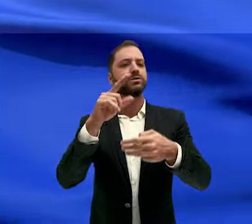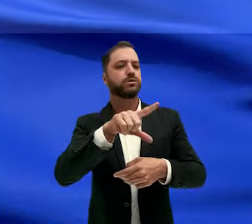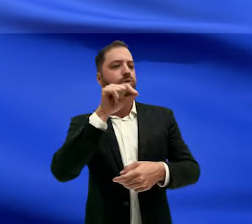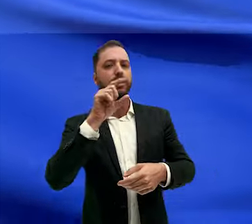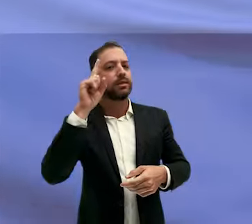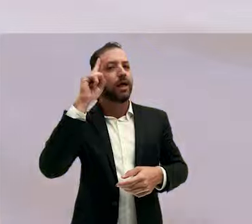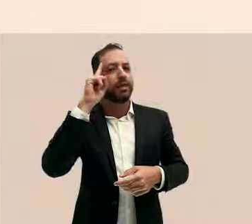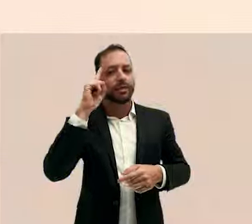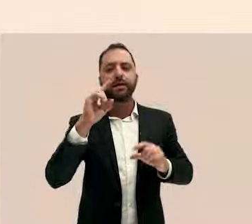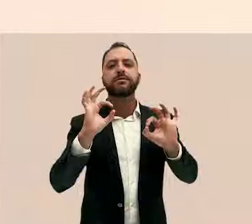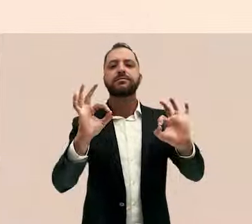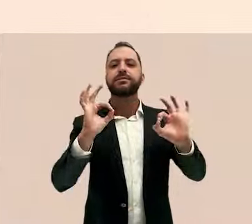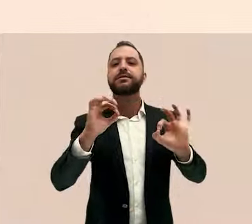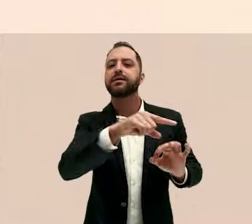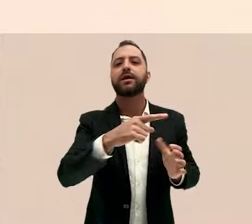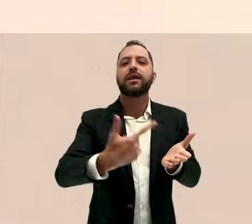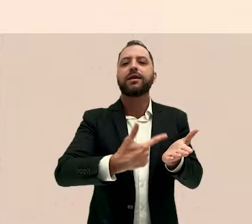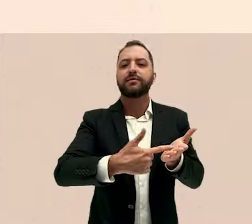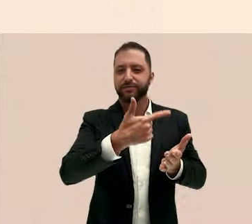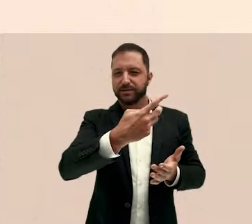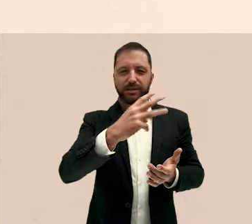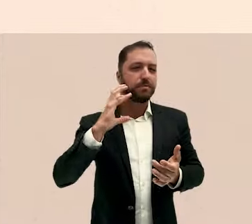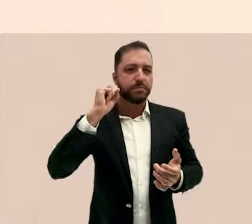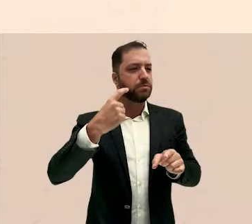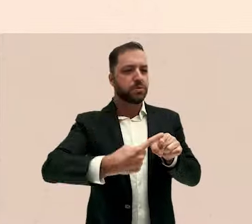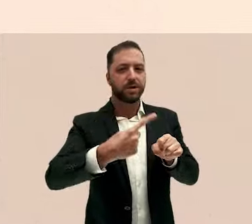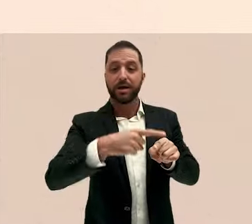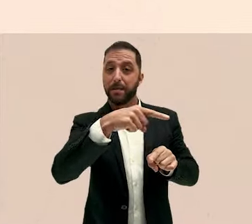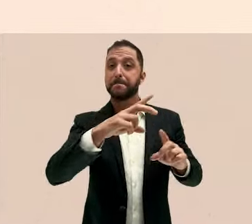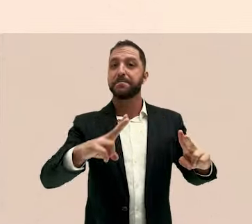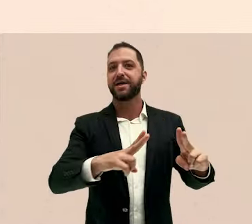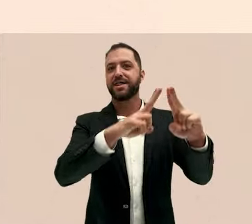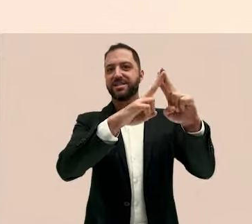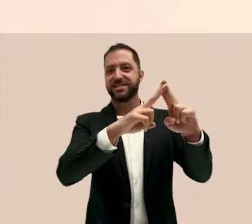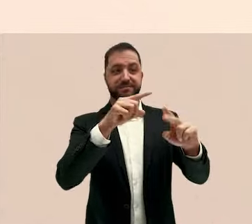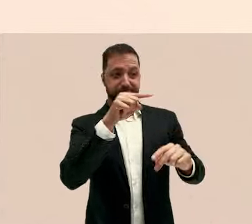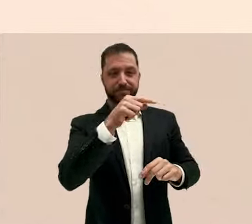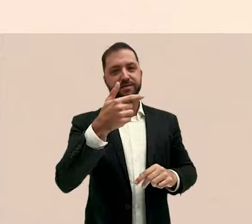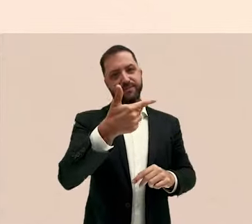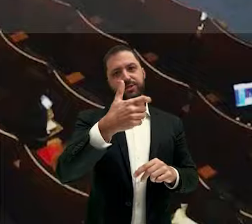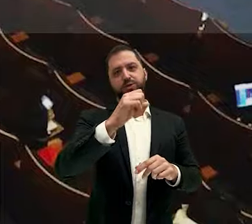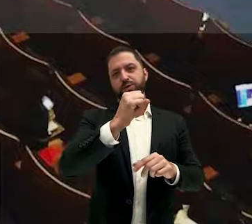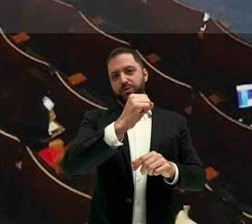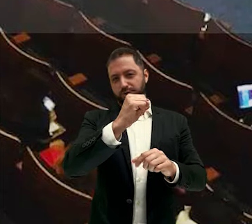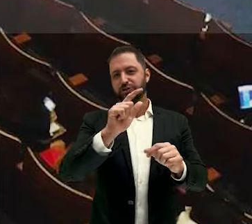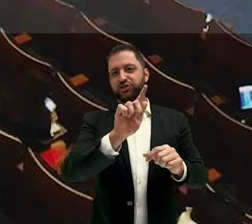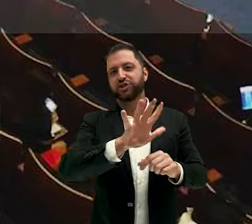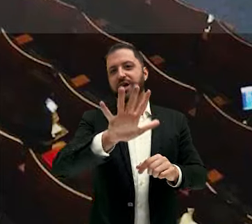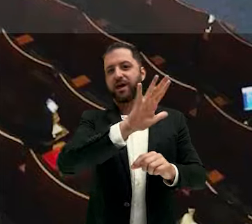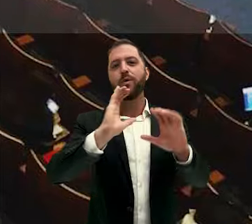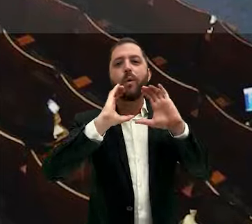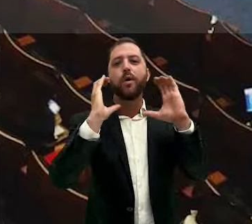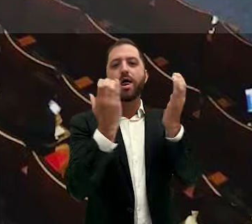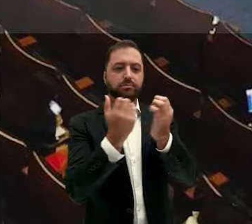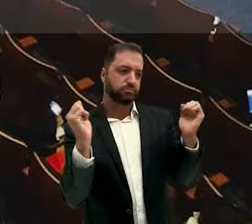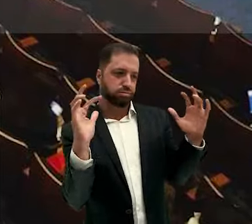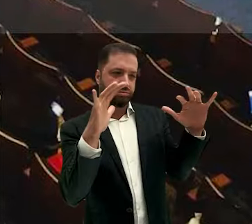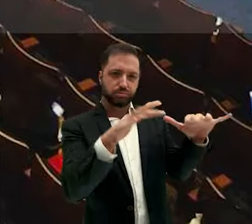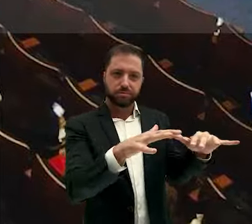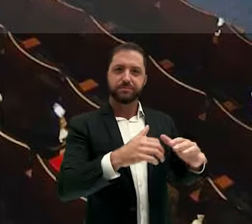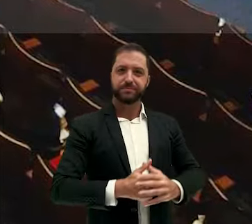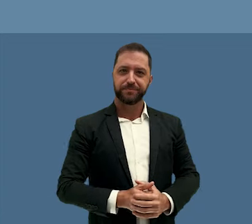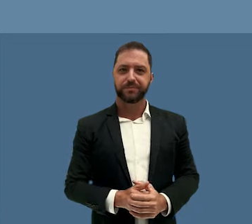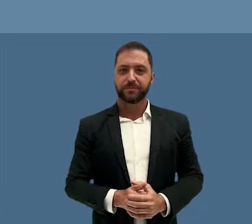Unesco escolheu a data do Dia Mundial do Livro em 1995, em Paris, durante o 28º Congresso